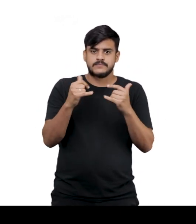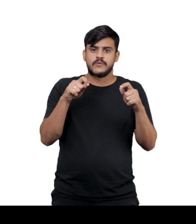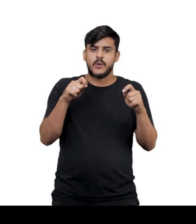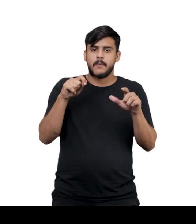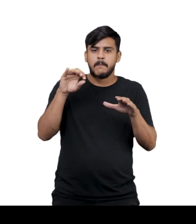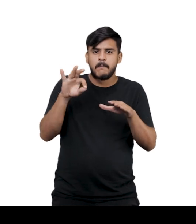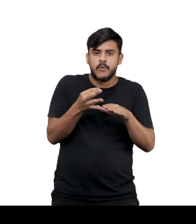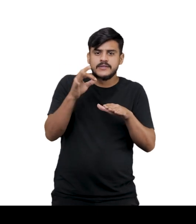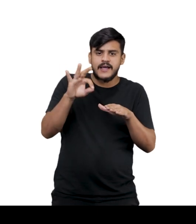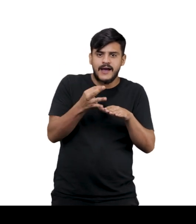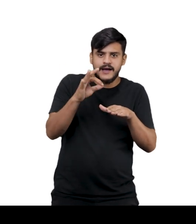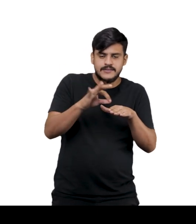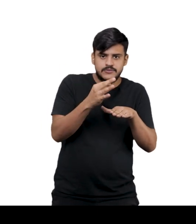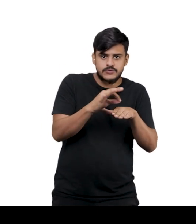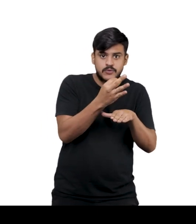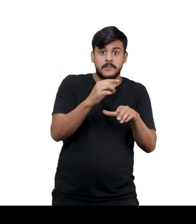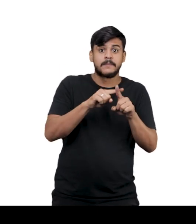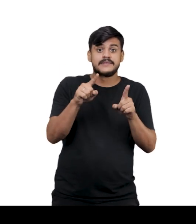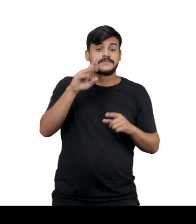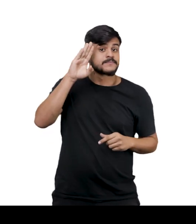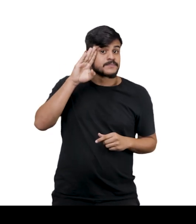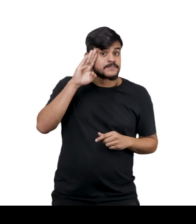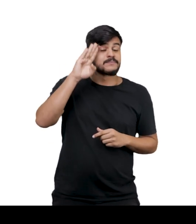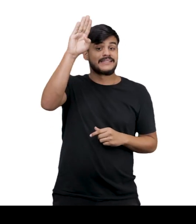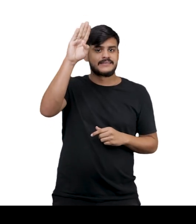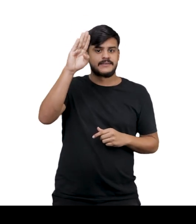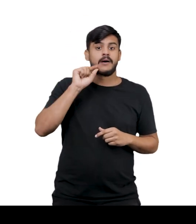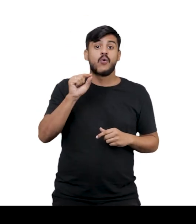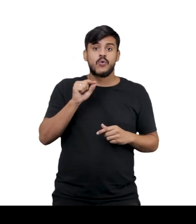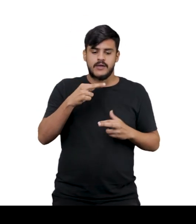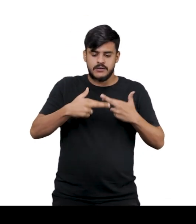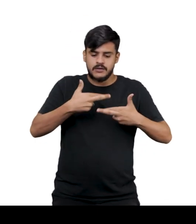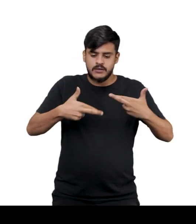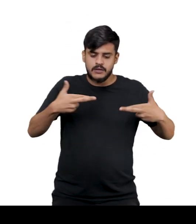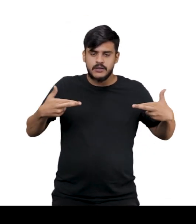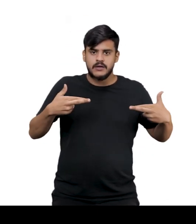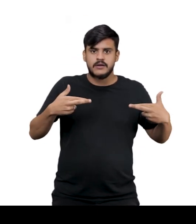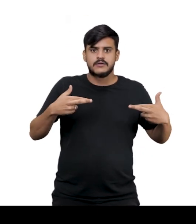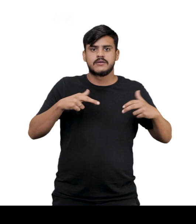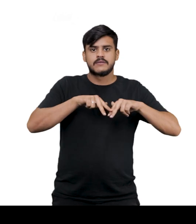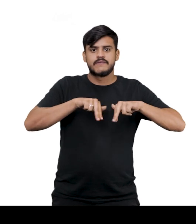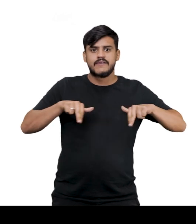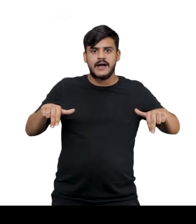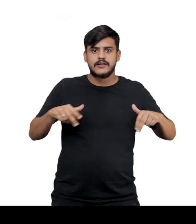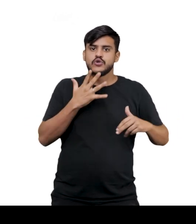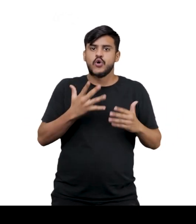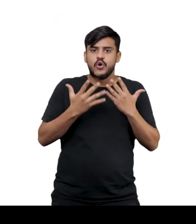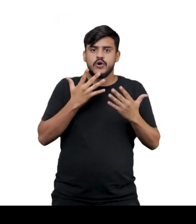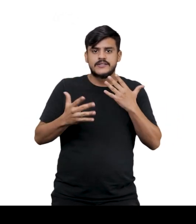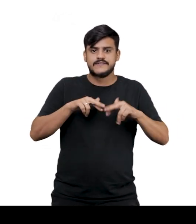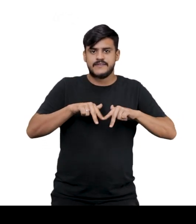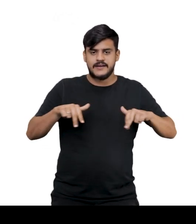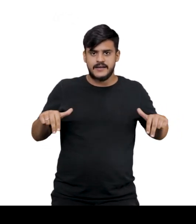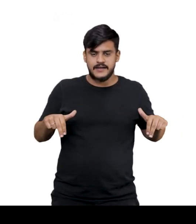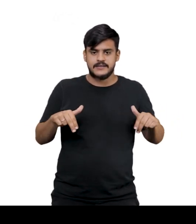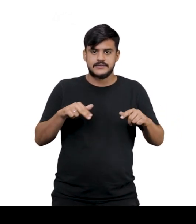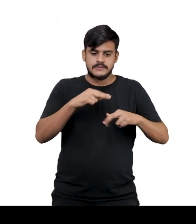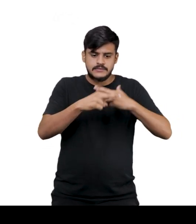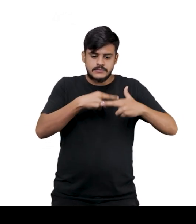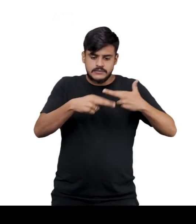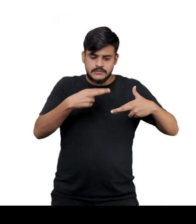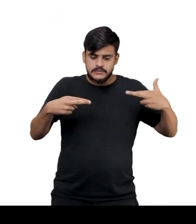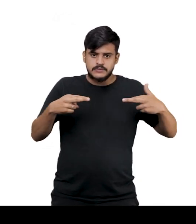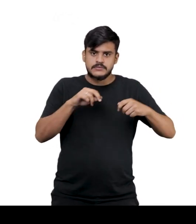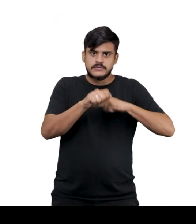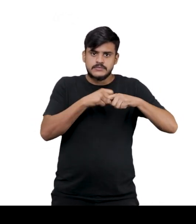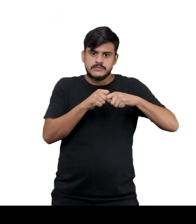uma tapeçaria ou um bordado, embora seu material principal sejam cabos plásticos de diferentes